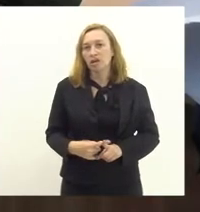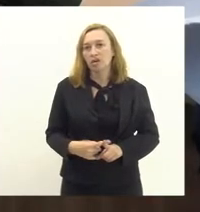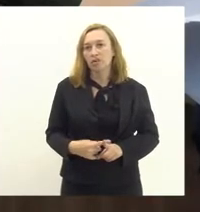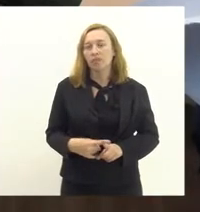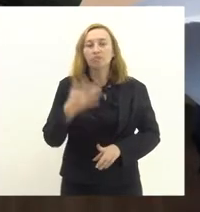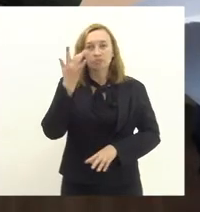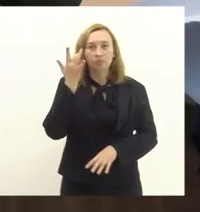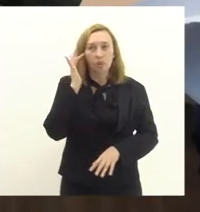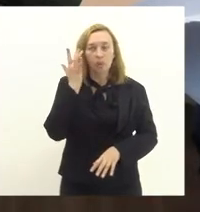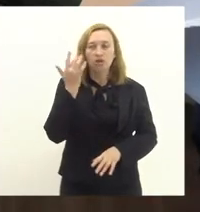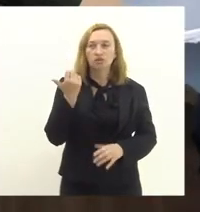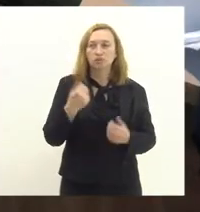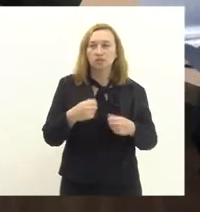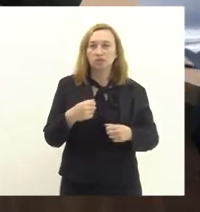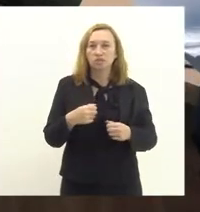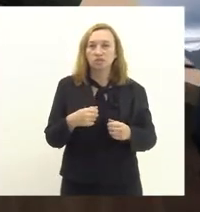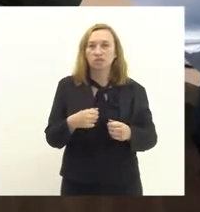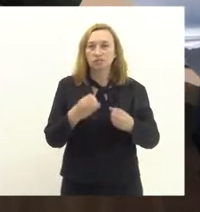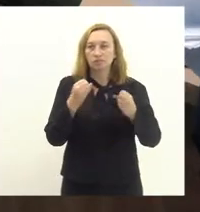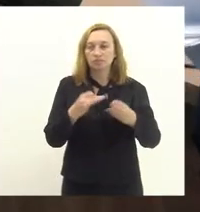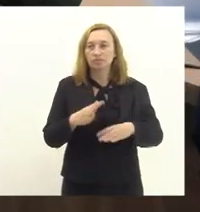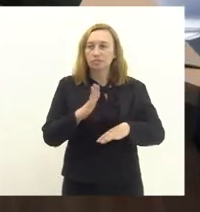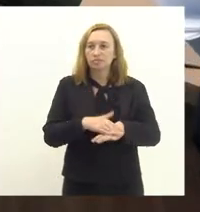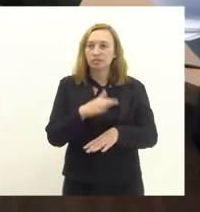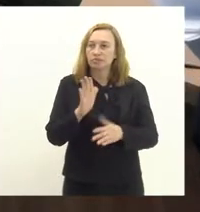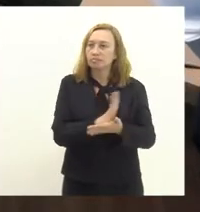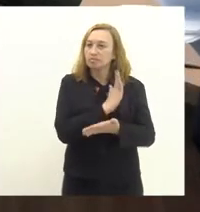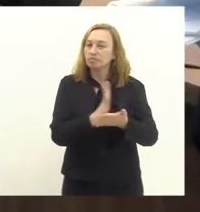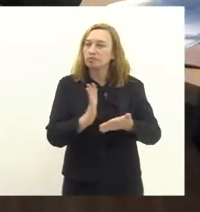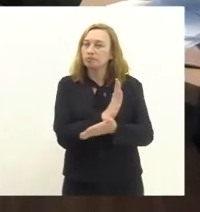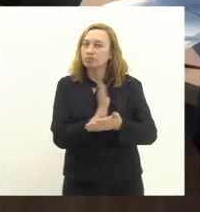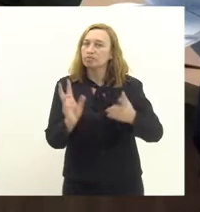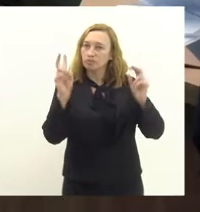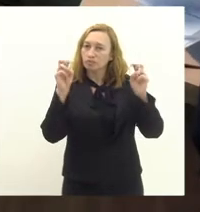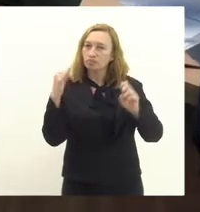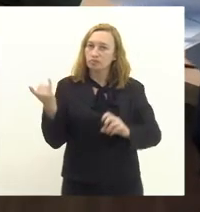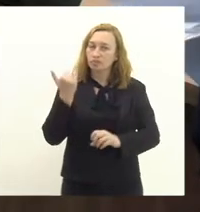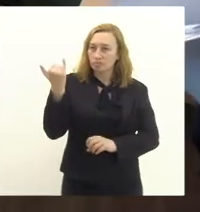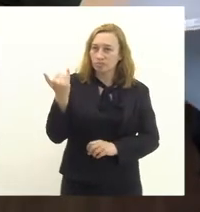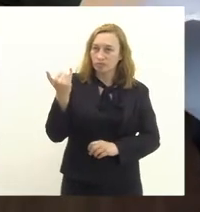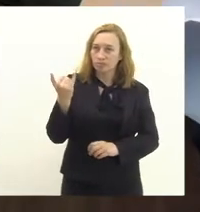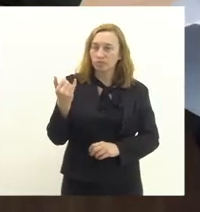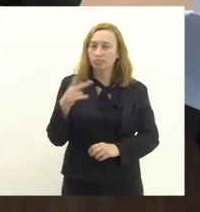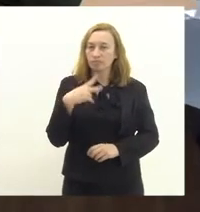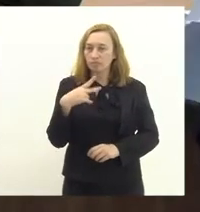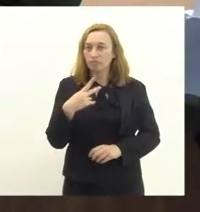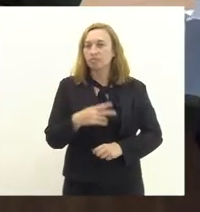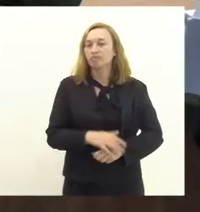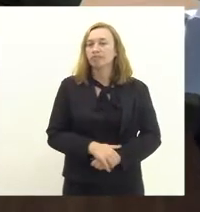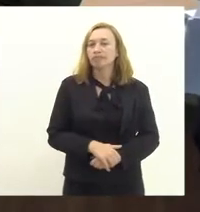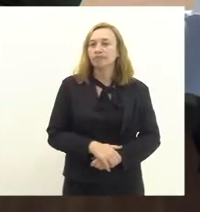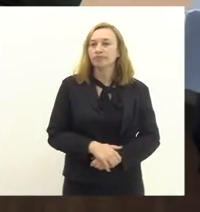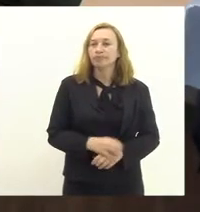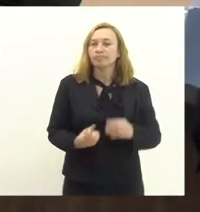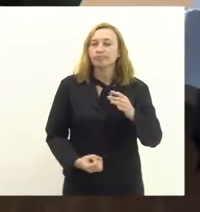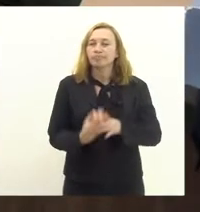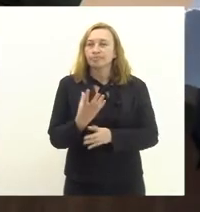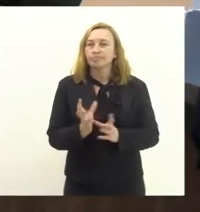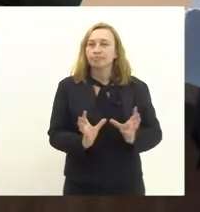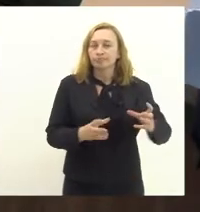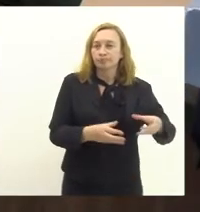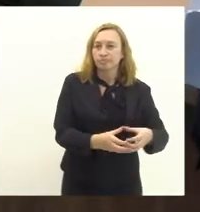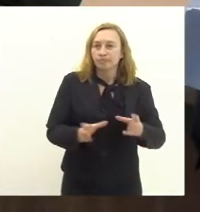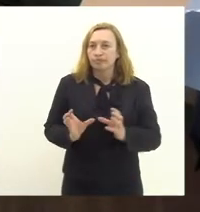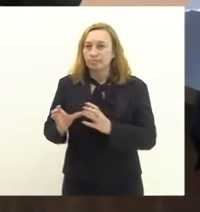acho que a gente precisa circunscrever algumas questões no que diz respeito a isso. Acho que é importante estimular, desburocratizar a criação desses pontos de